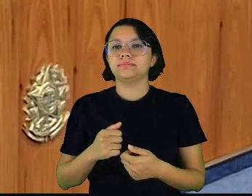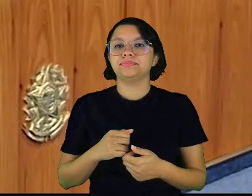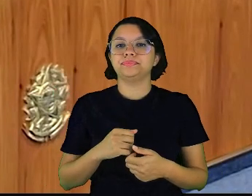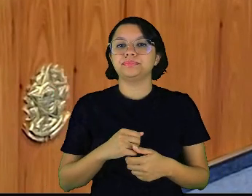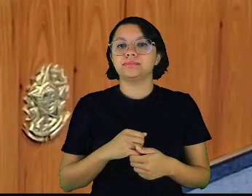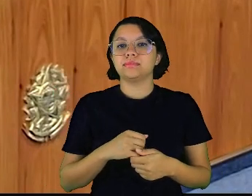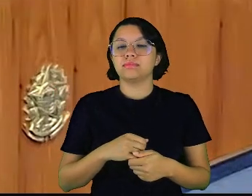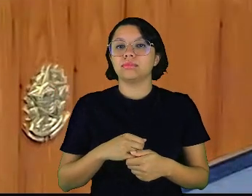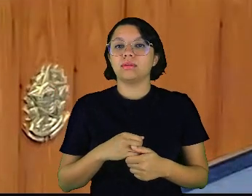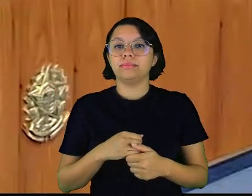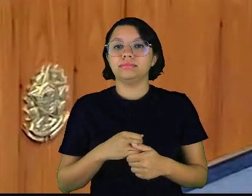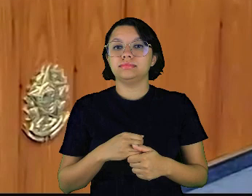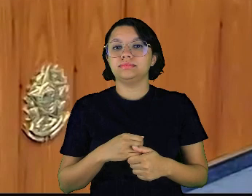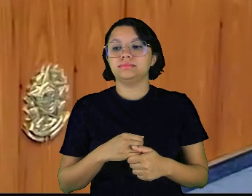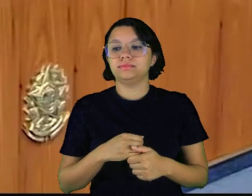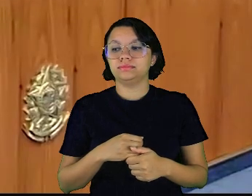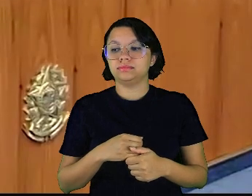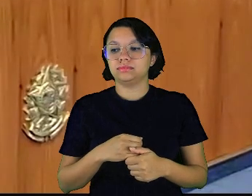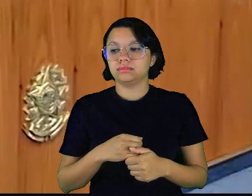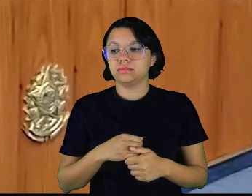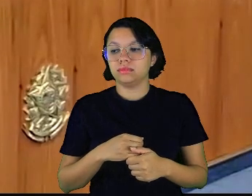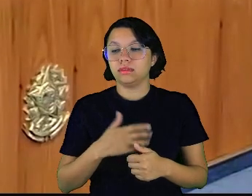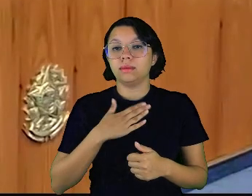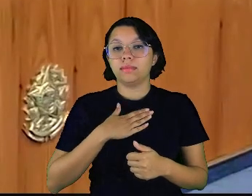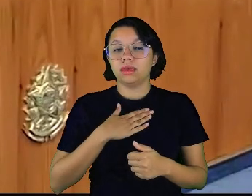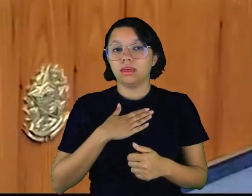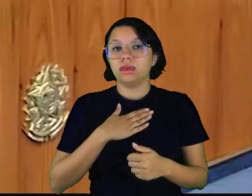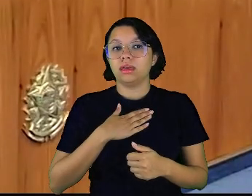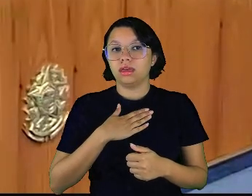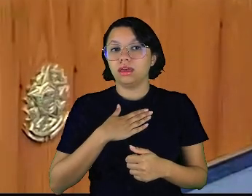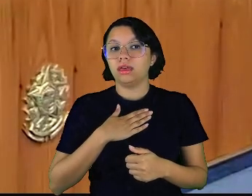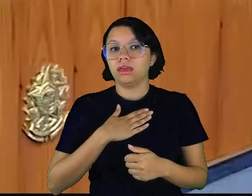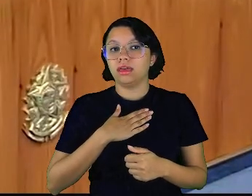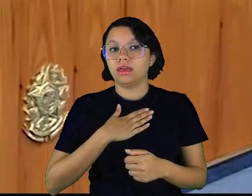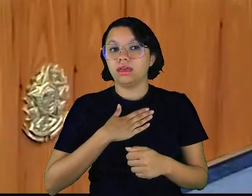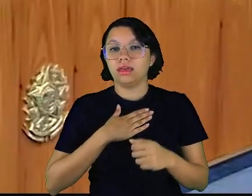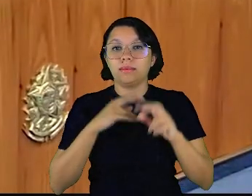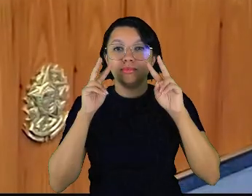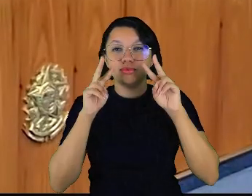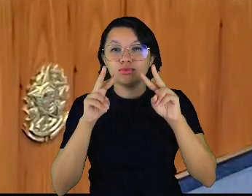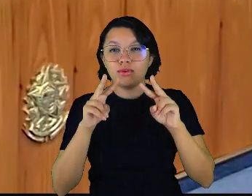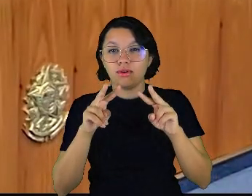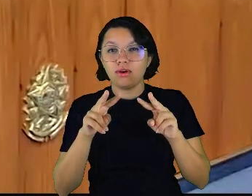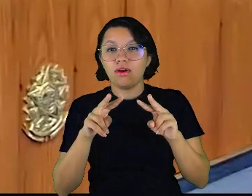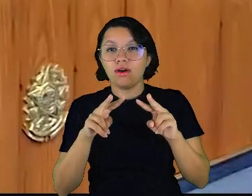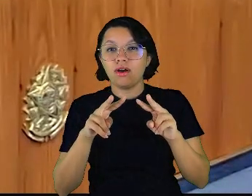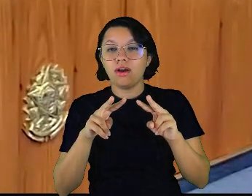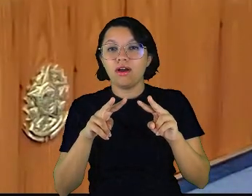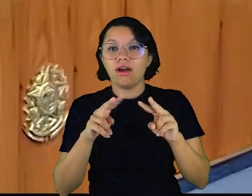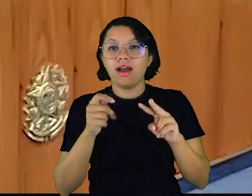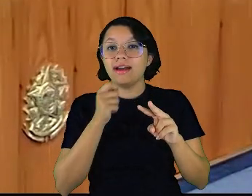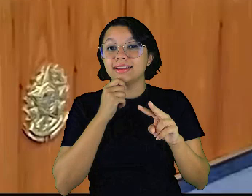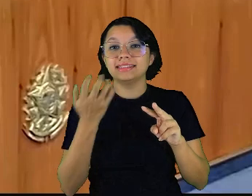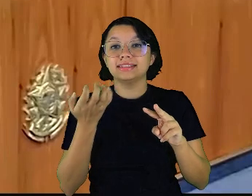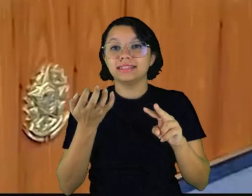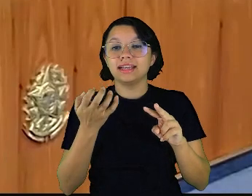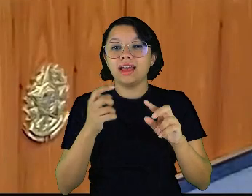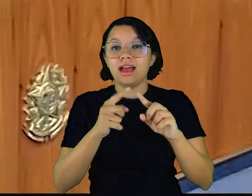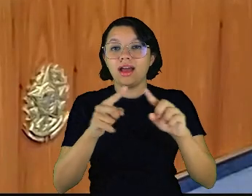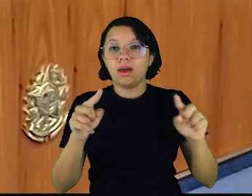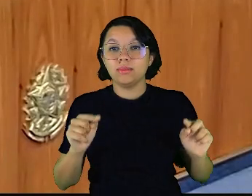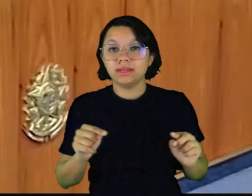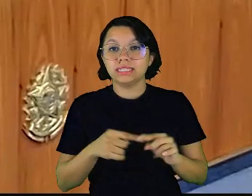estamos, né, Leila, a minha menina dos olhos ainda é o nosso estúdio, que estamos